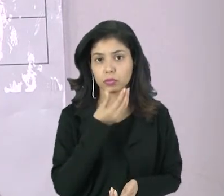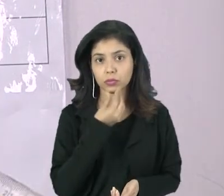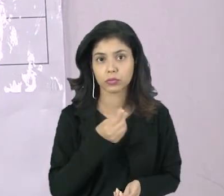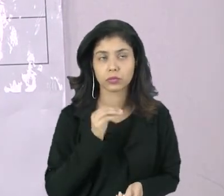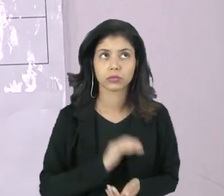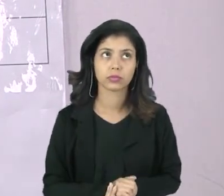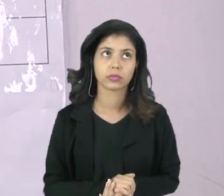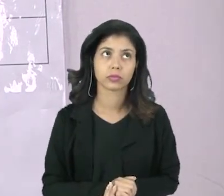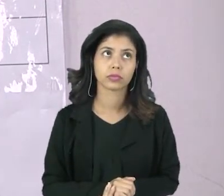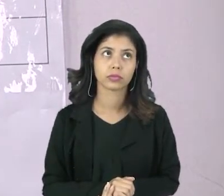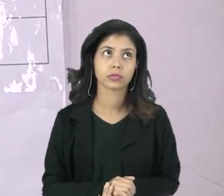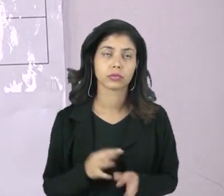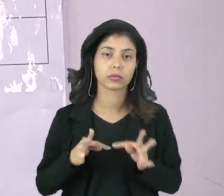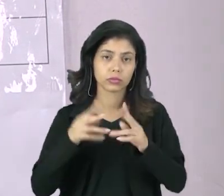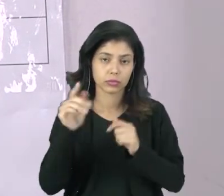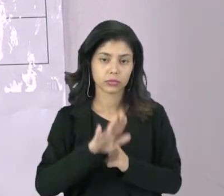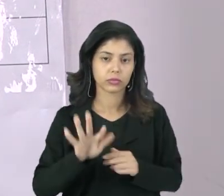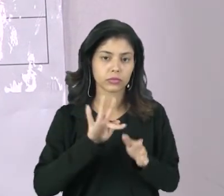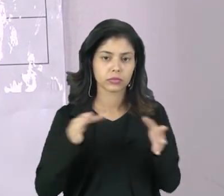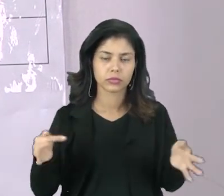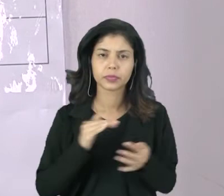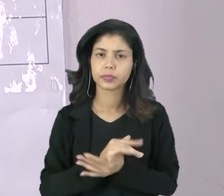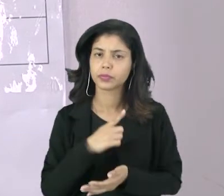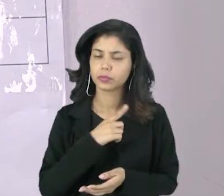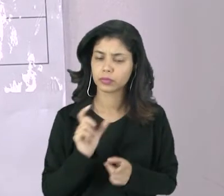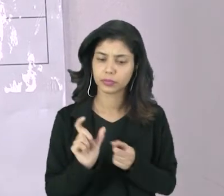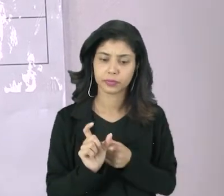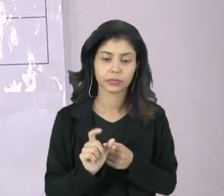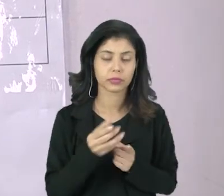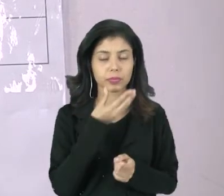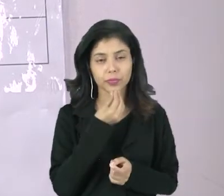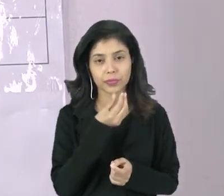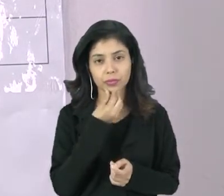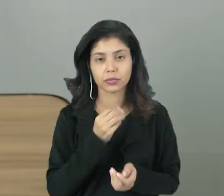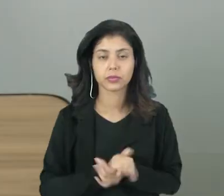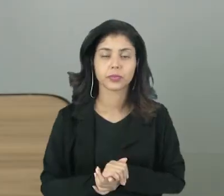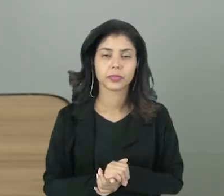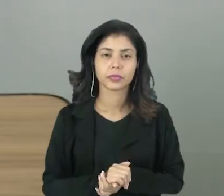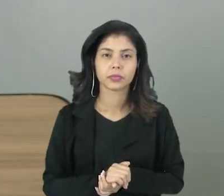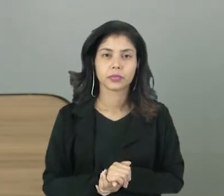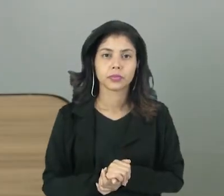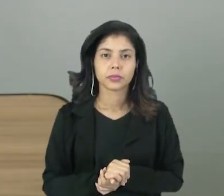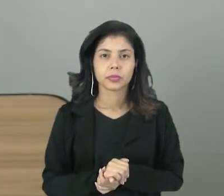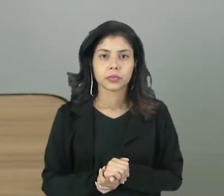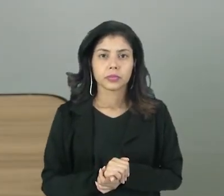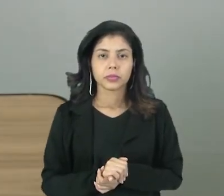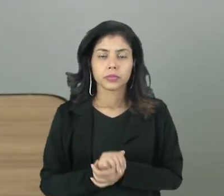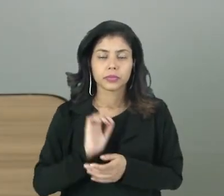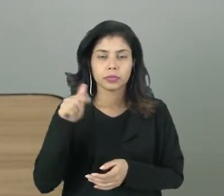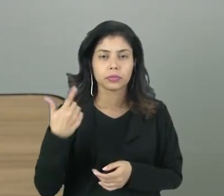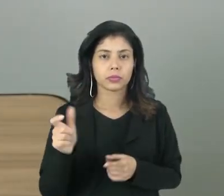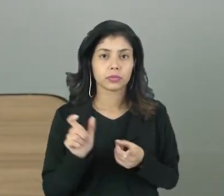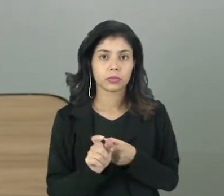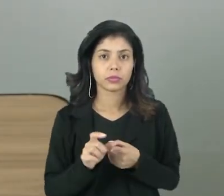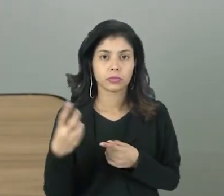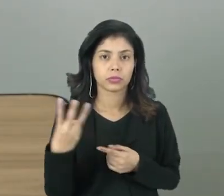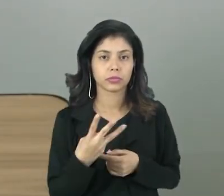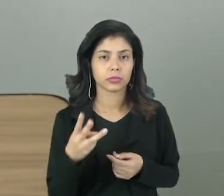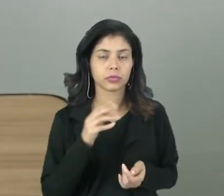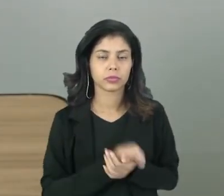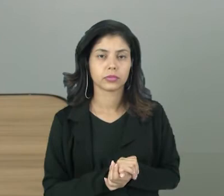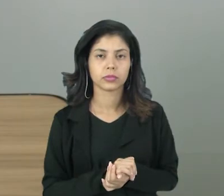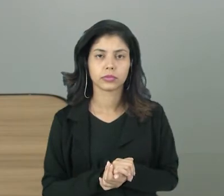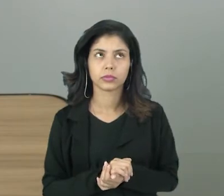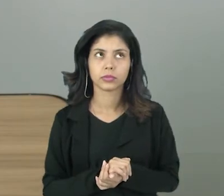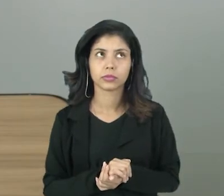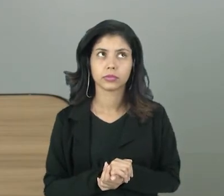menino mas todas as frases tem a palavra menino então nós vamos procurar pela outra palavra Pela terceira